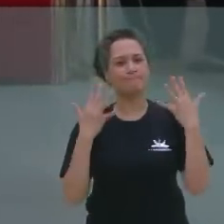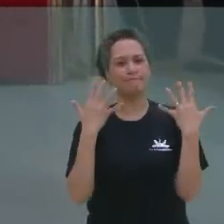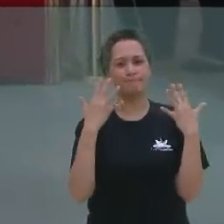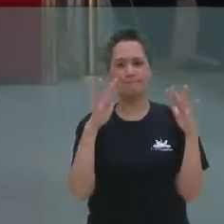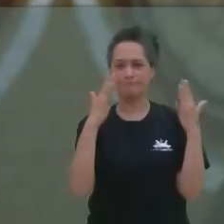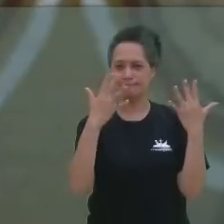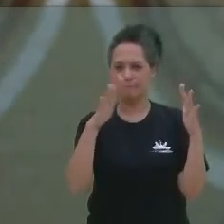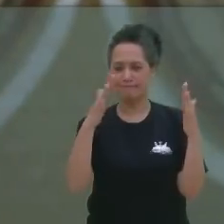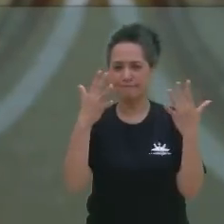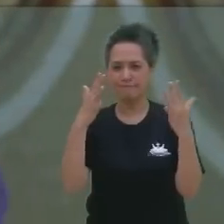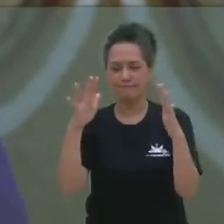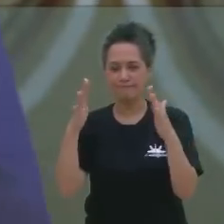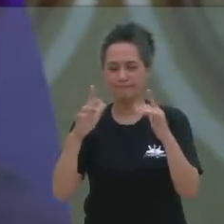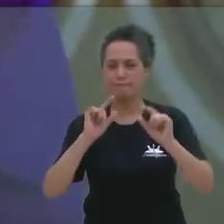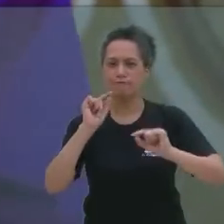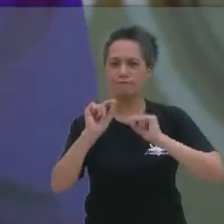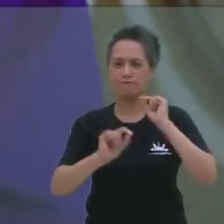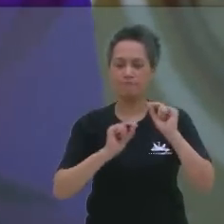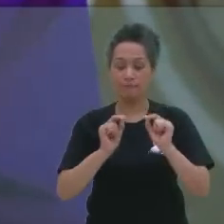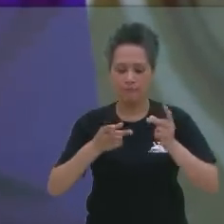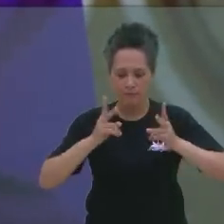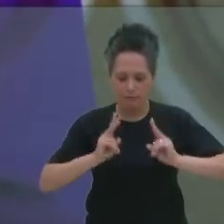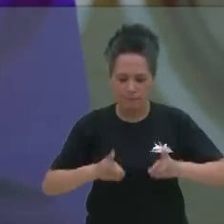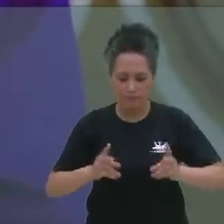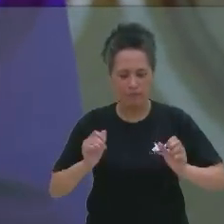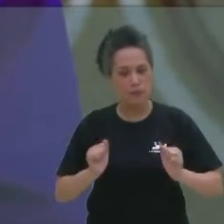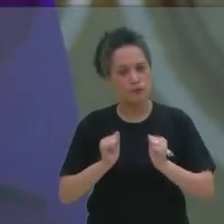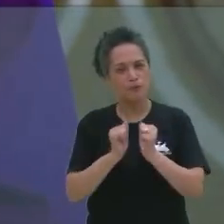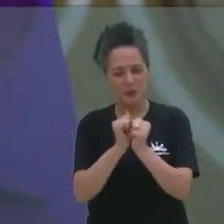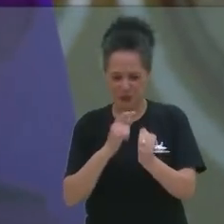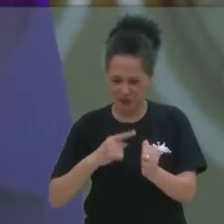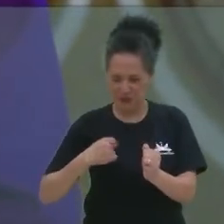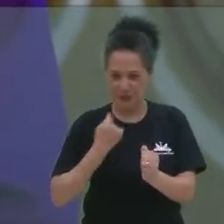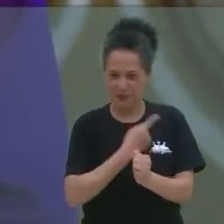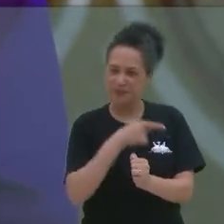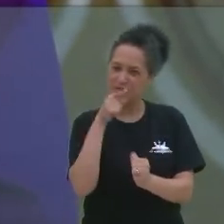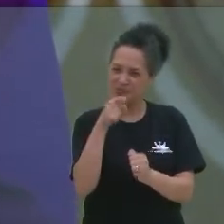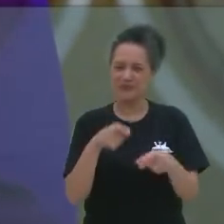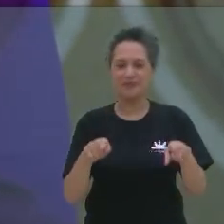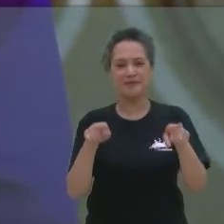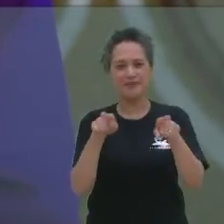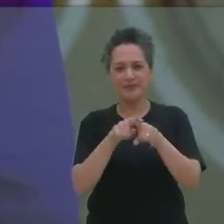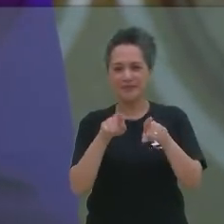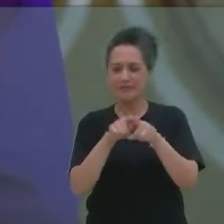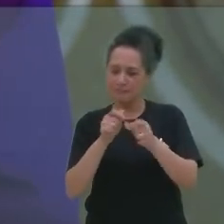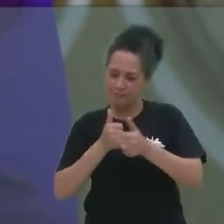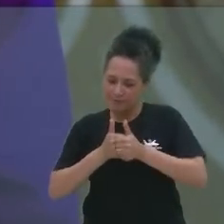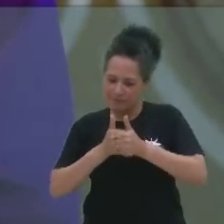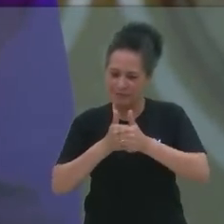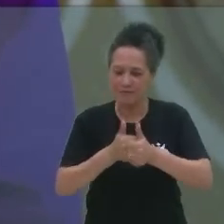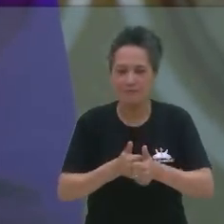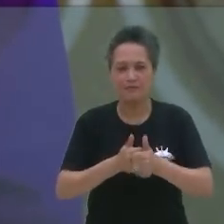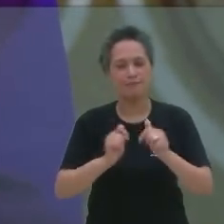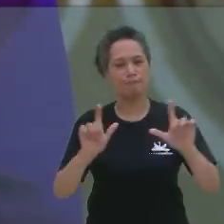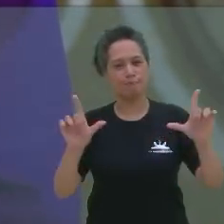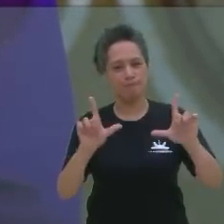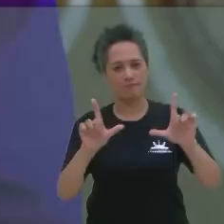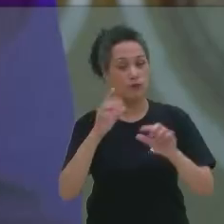estão conosco, quero saudar a você que nos acompanha pela TV Evangelizar, Rádio